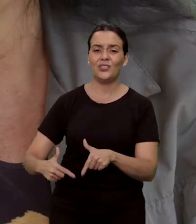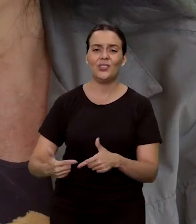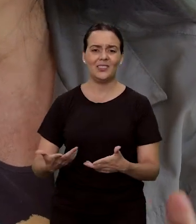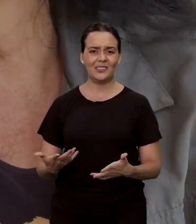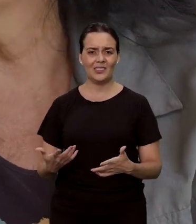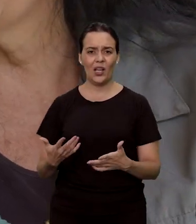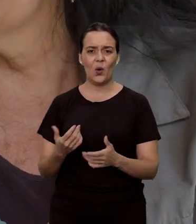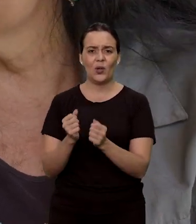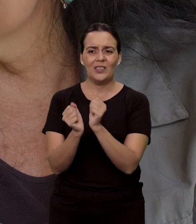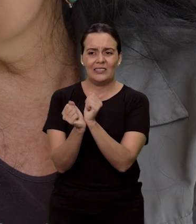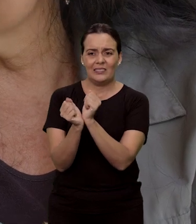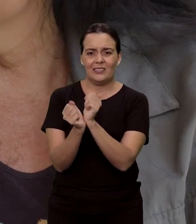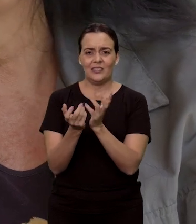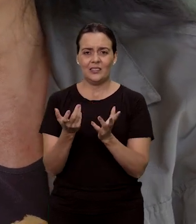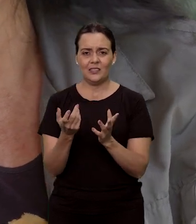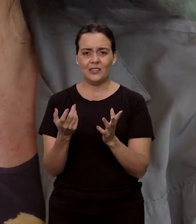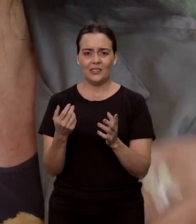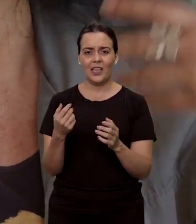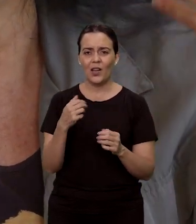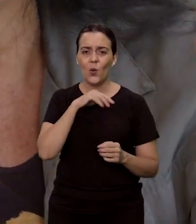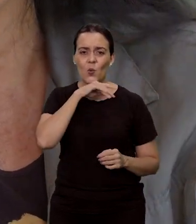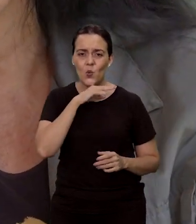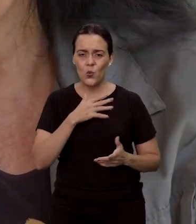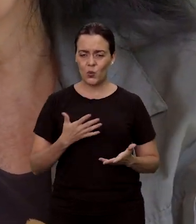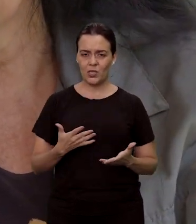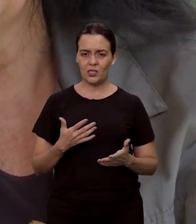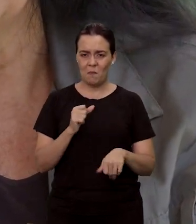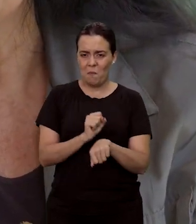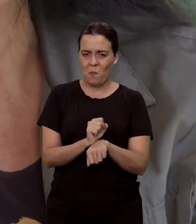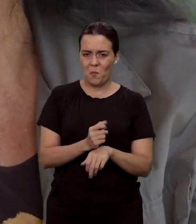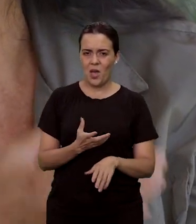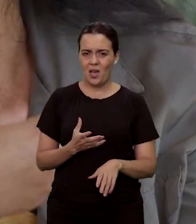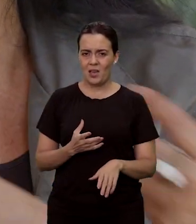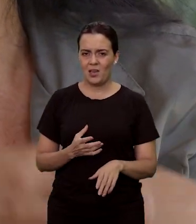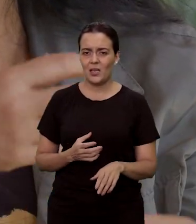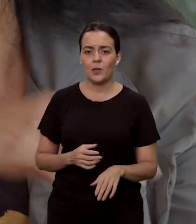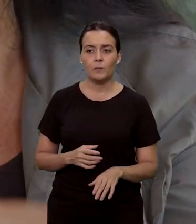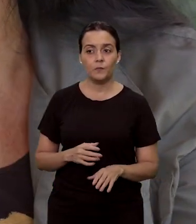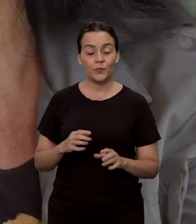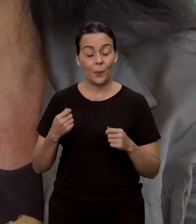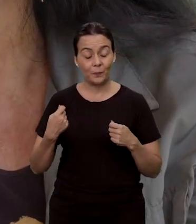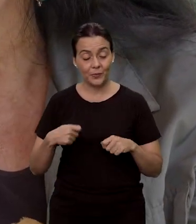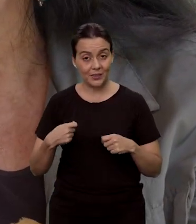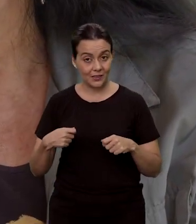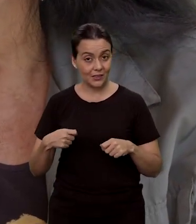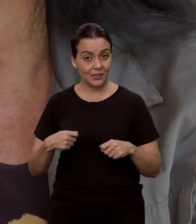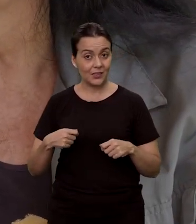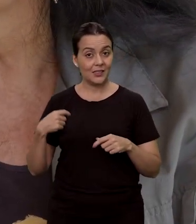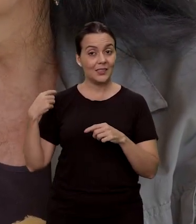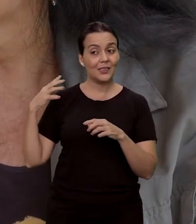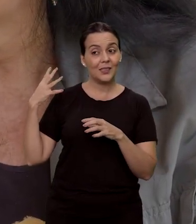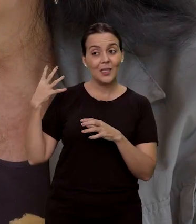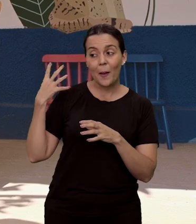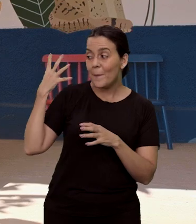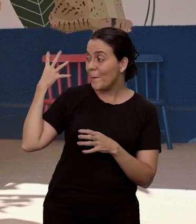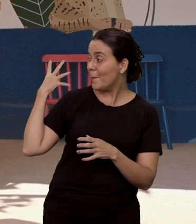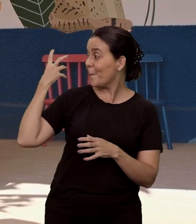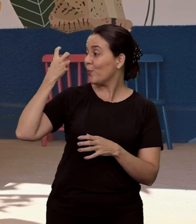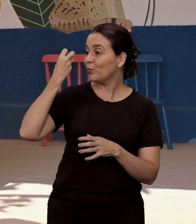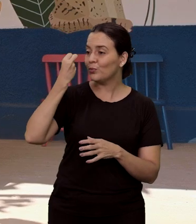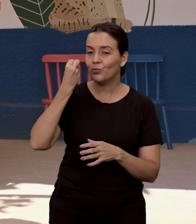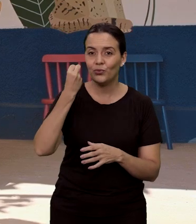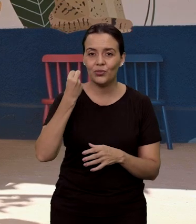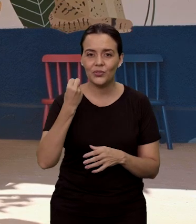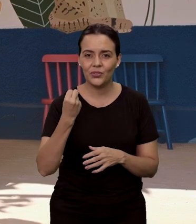tradições que nos amarram a dogmas, mas que trazem sabedoria. E isso eu acho que a gente precisa resgatar. Então,